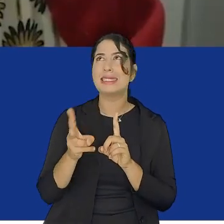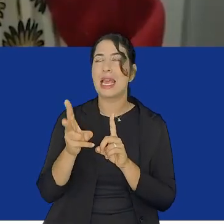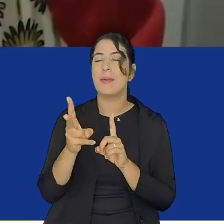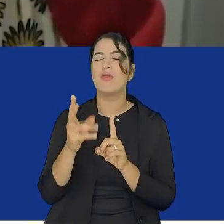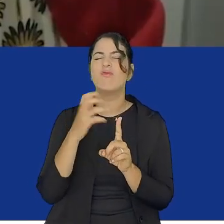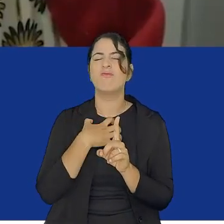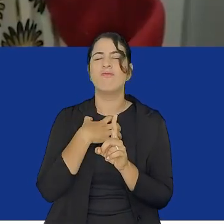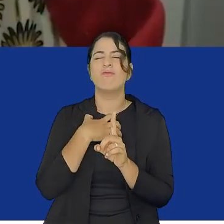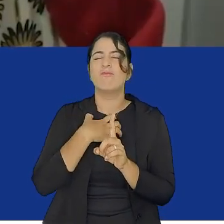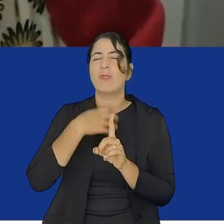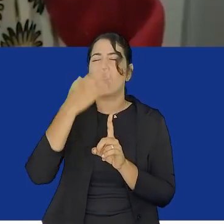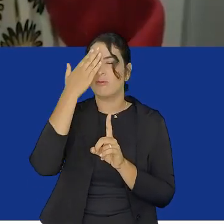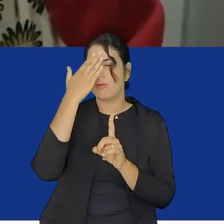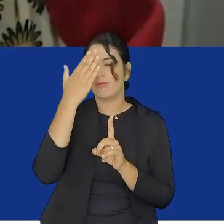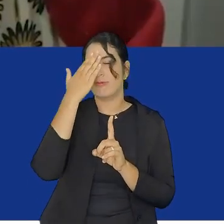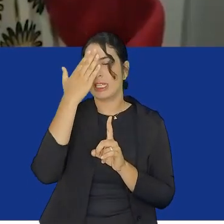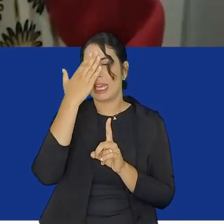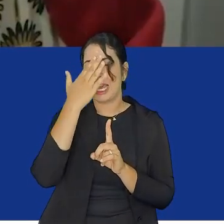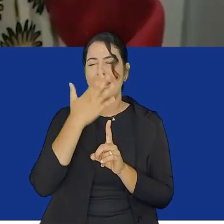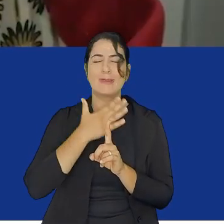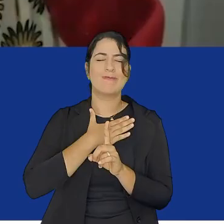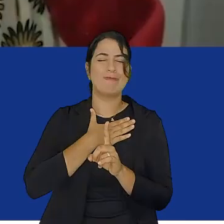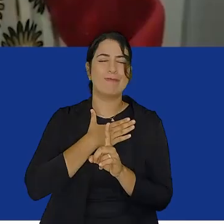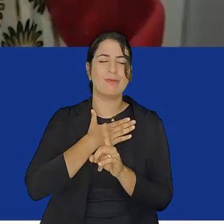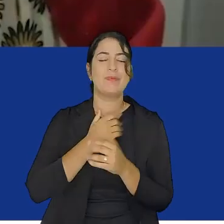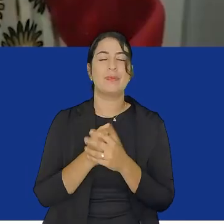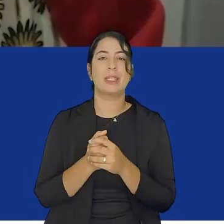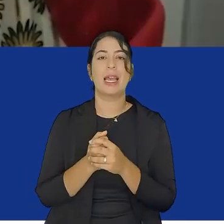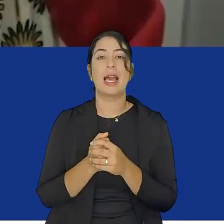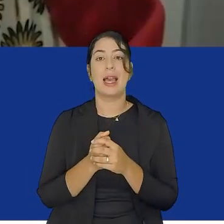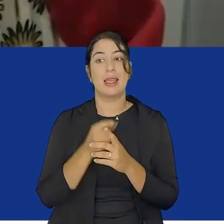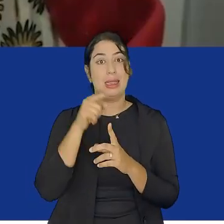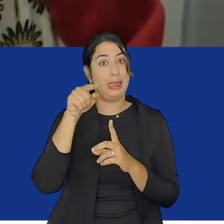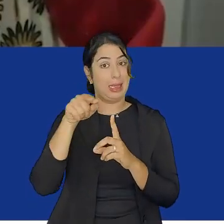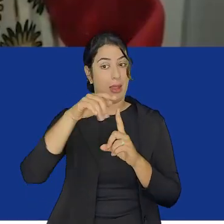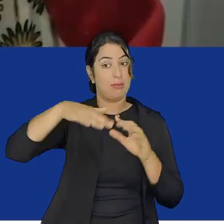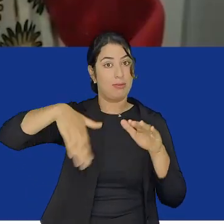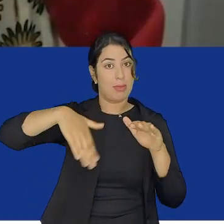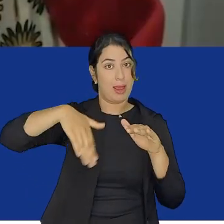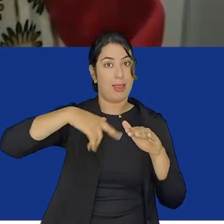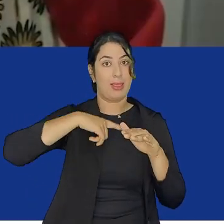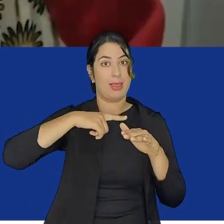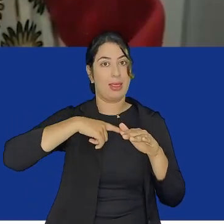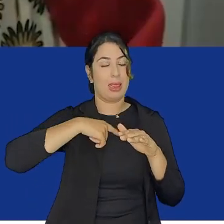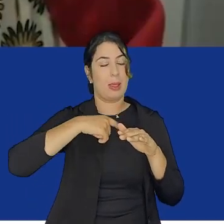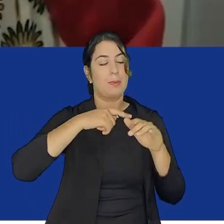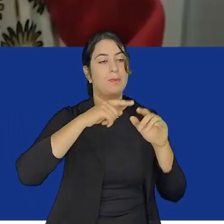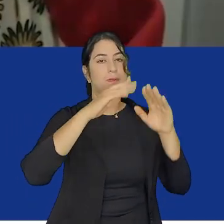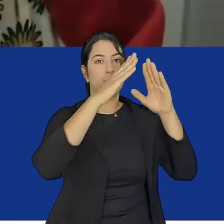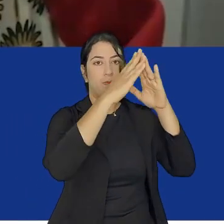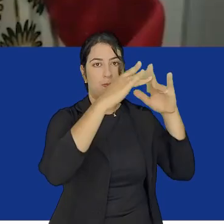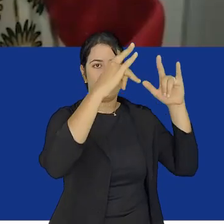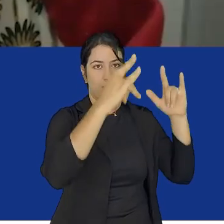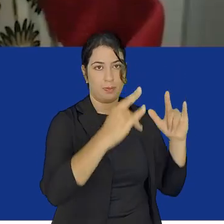nessa praia tinha uma cabana de pescadores aberta, assim, e a gente passava e via a plaquinha.